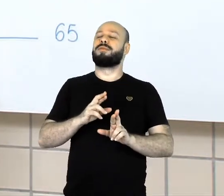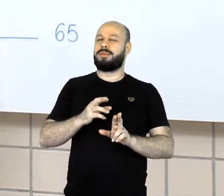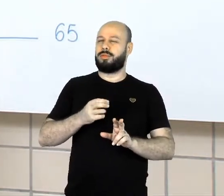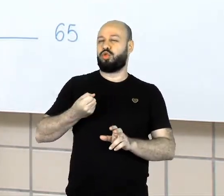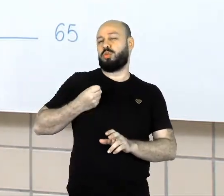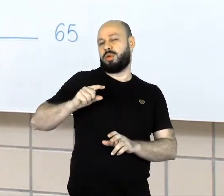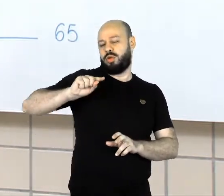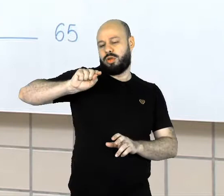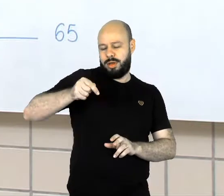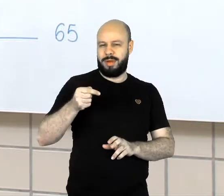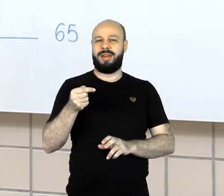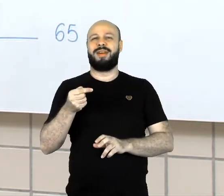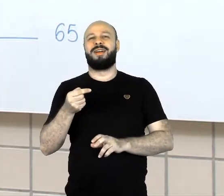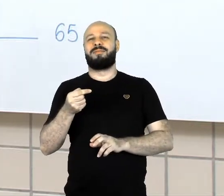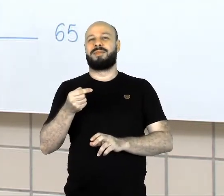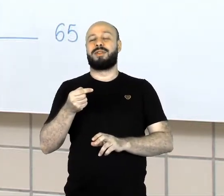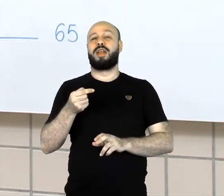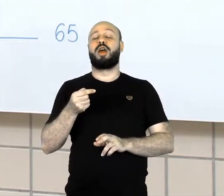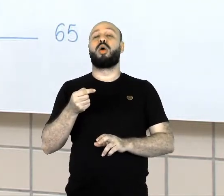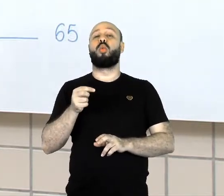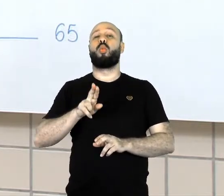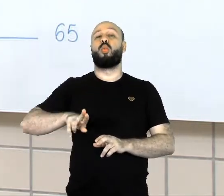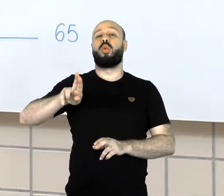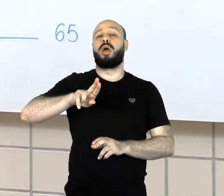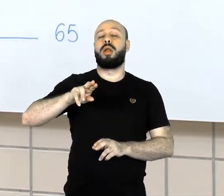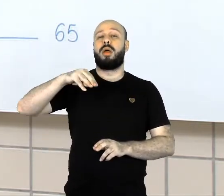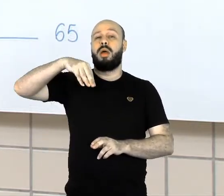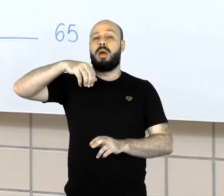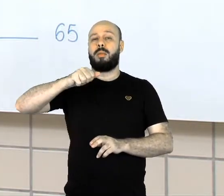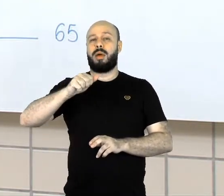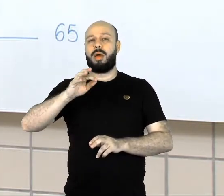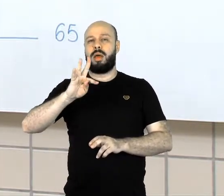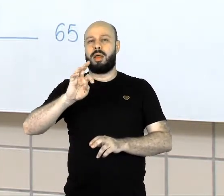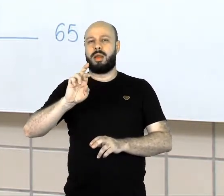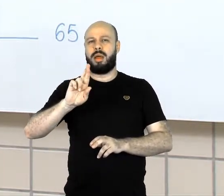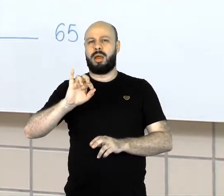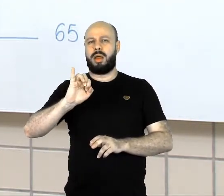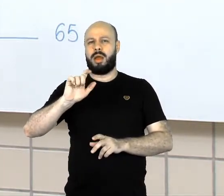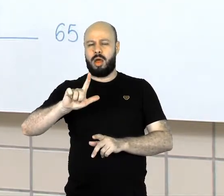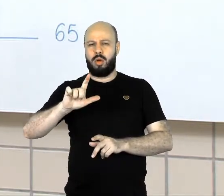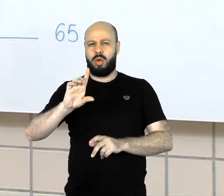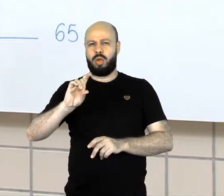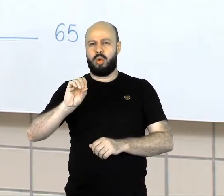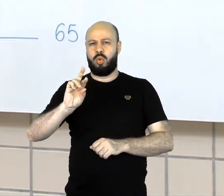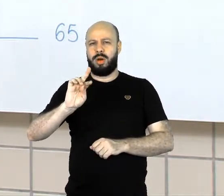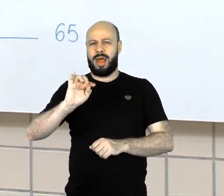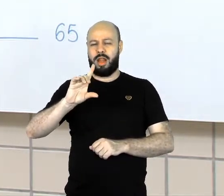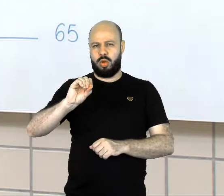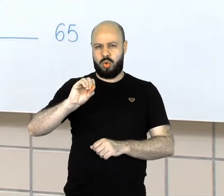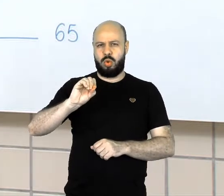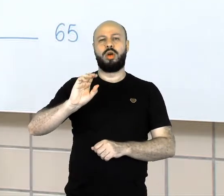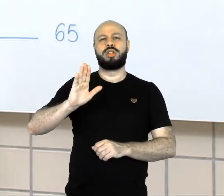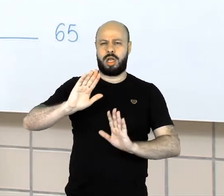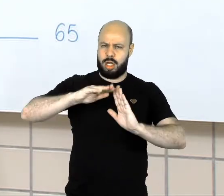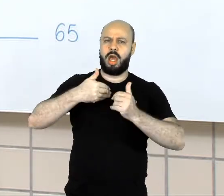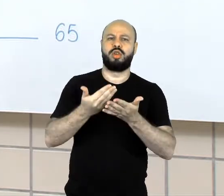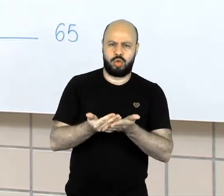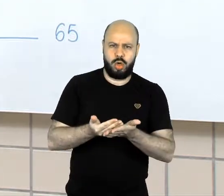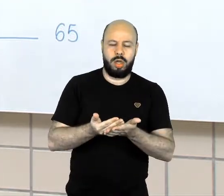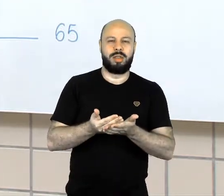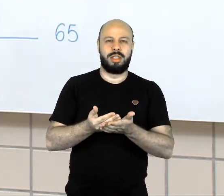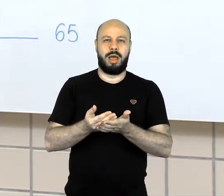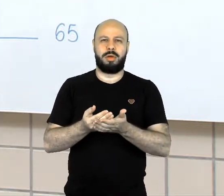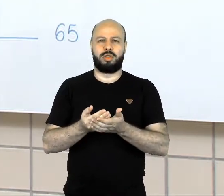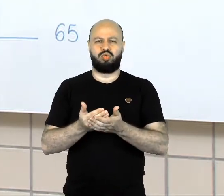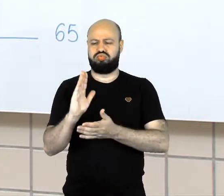decimais com um material que se chama material dourado. Você já deve ter visto esse material na sua escola. Aquele material de